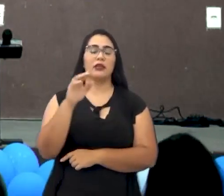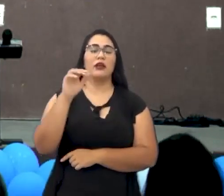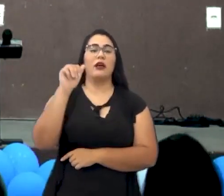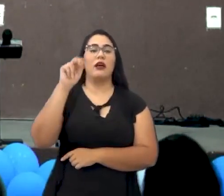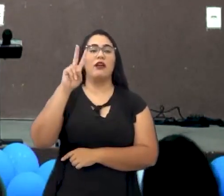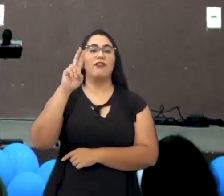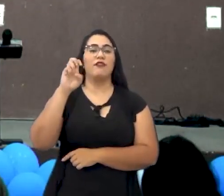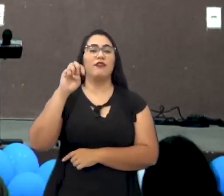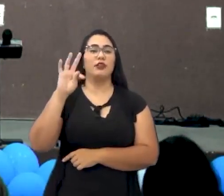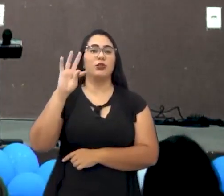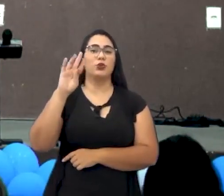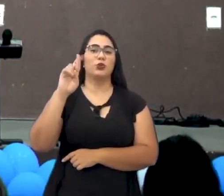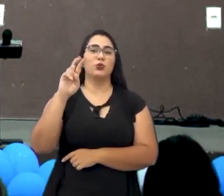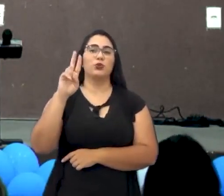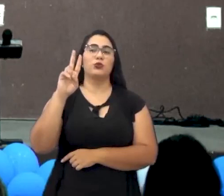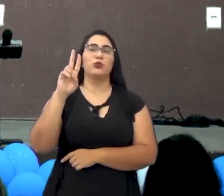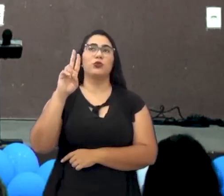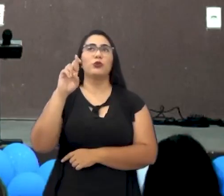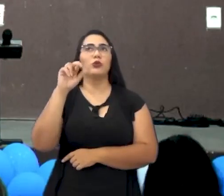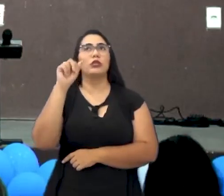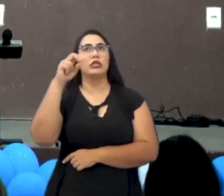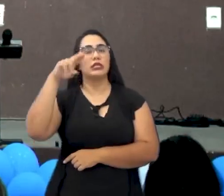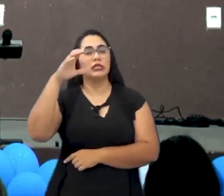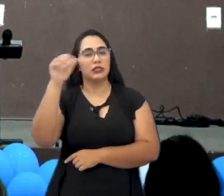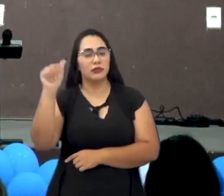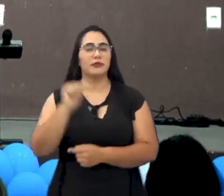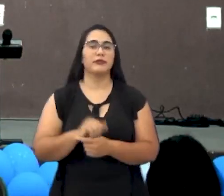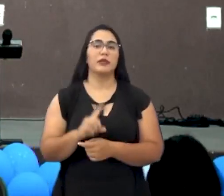Diz assim, Jesus disse,